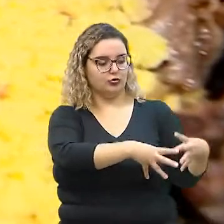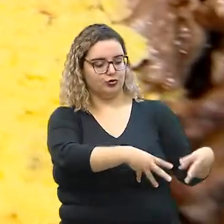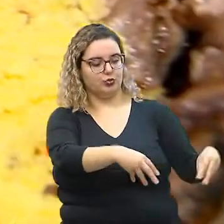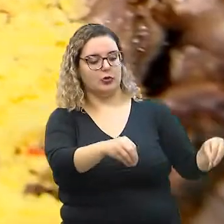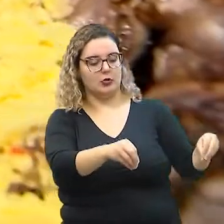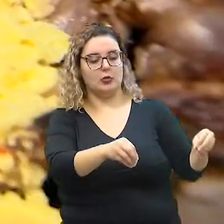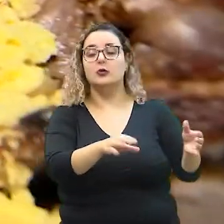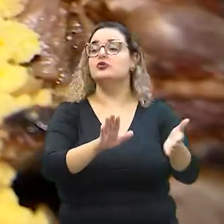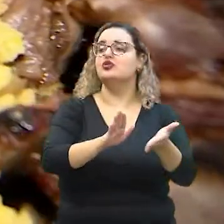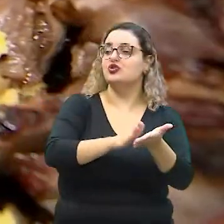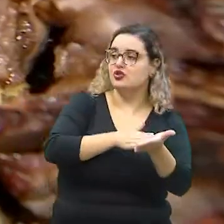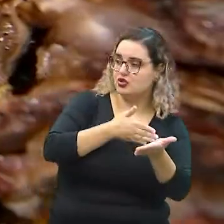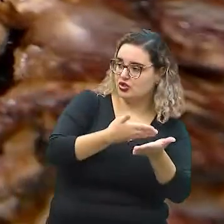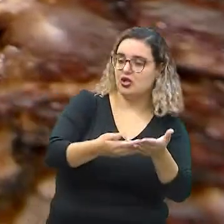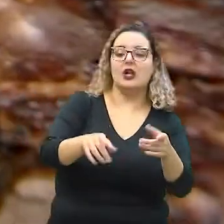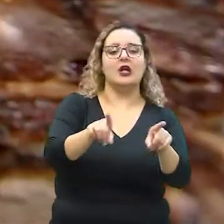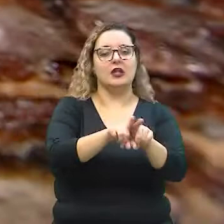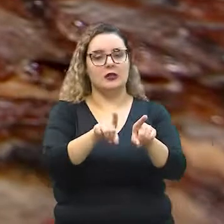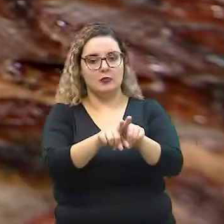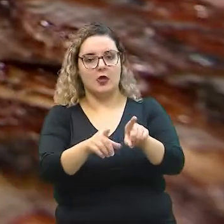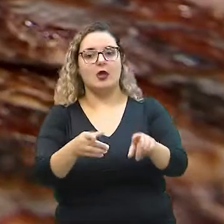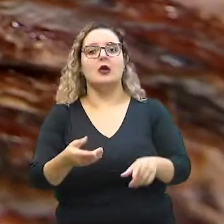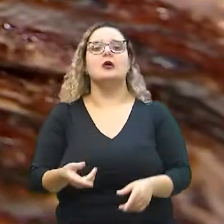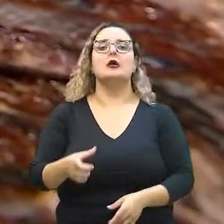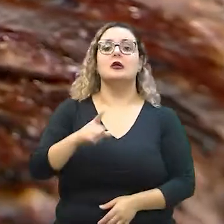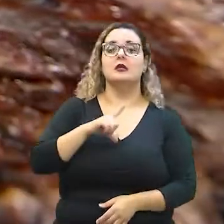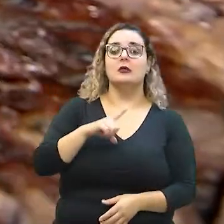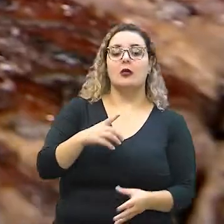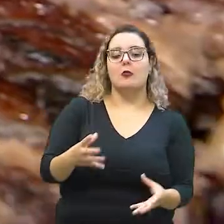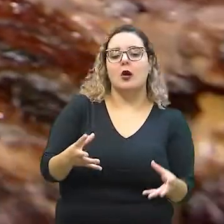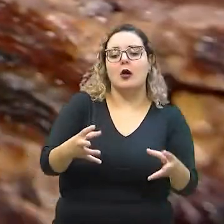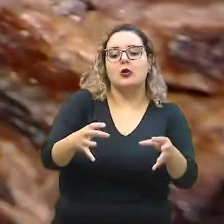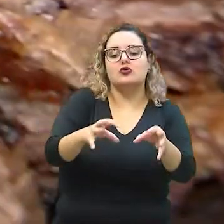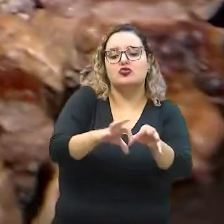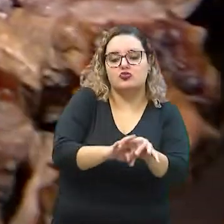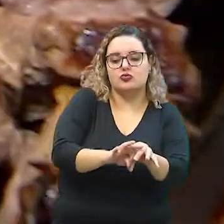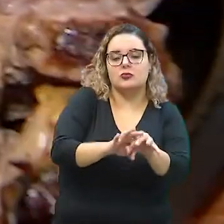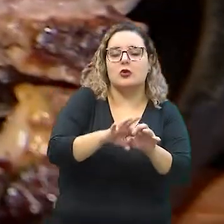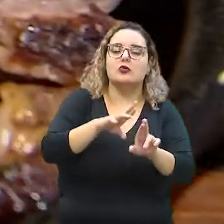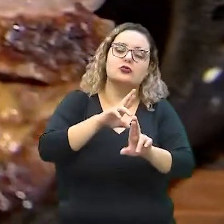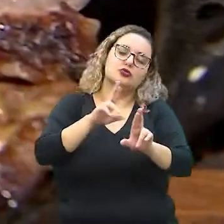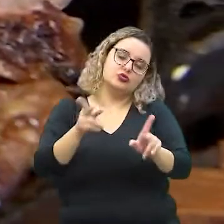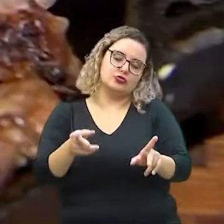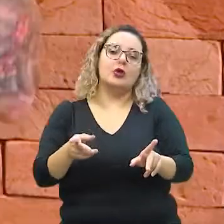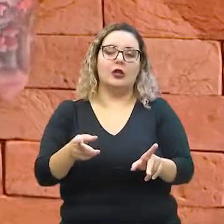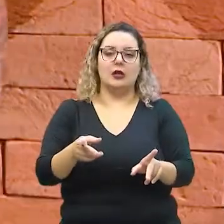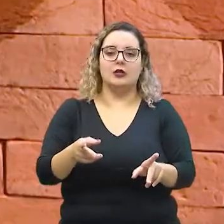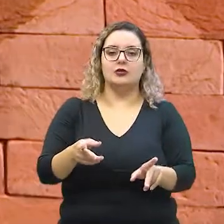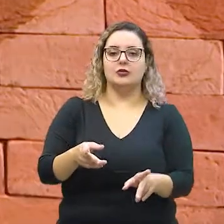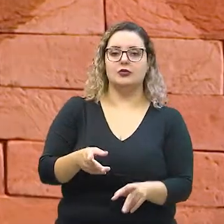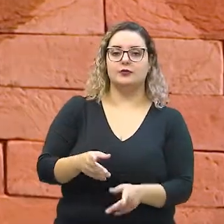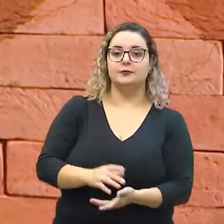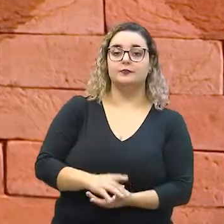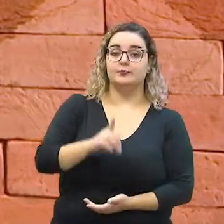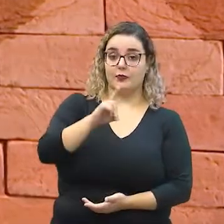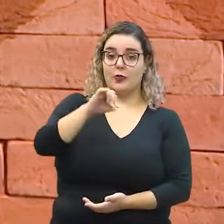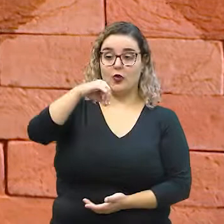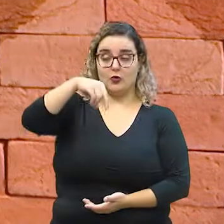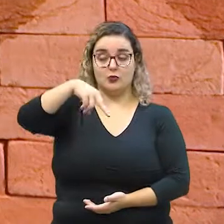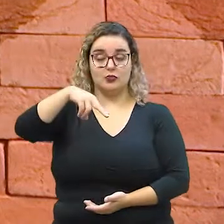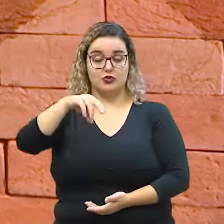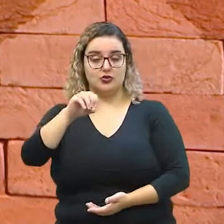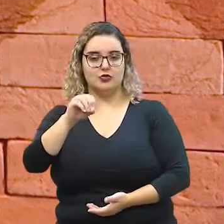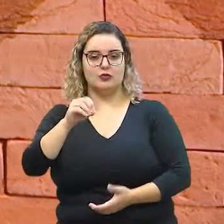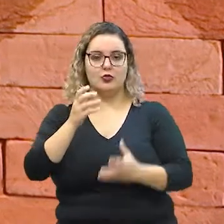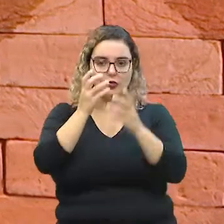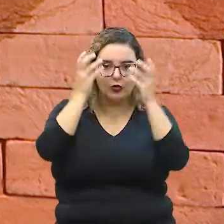de geleia e aí você acessa ele e tal. Tem uma combinação muito interessante, assim. Segundo o Dino, nosso chefe, ele